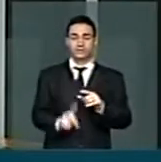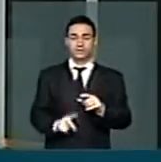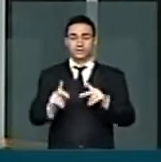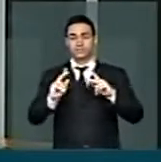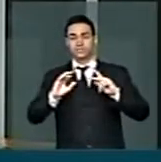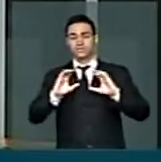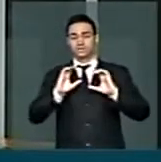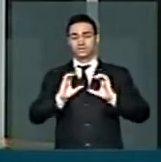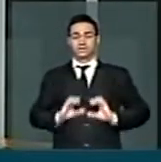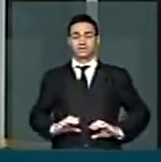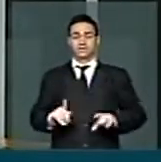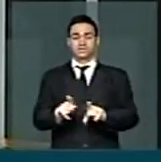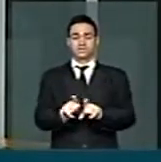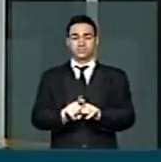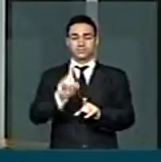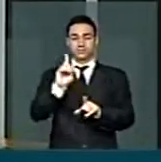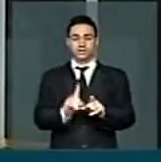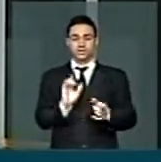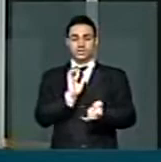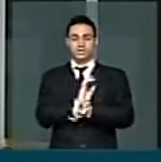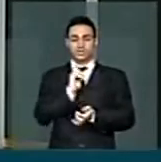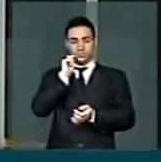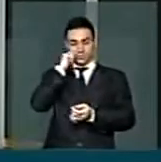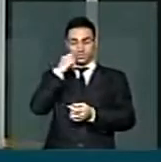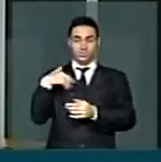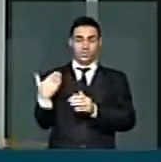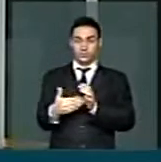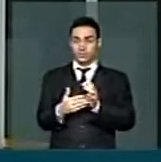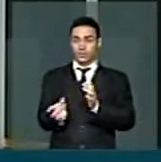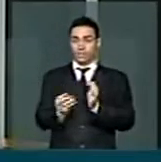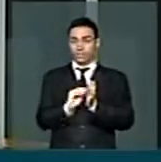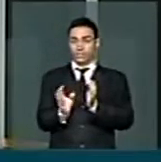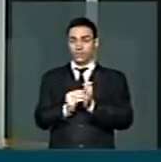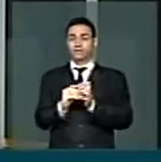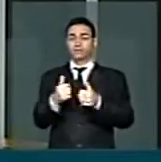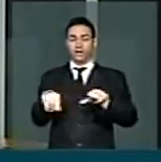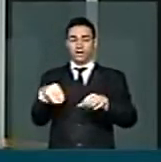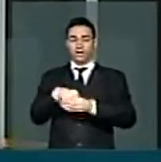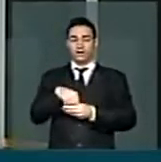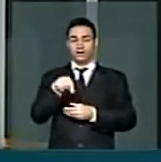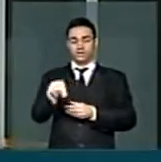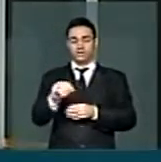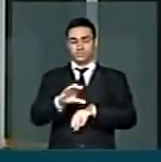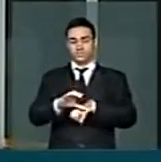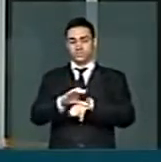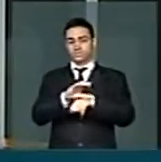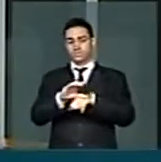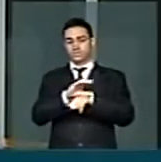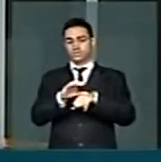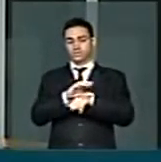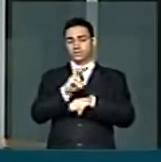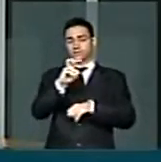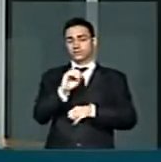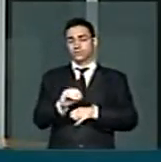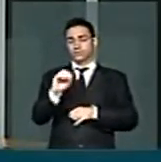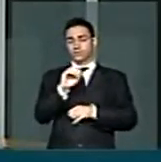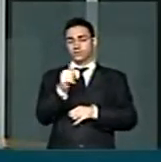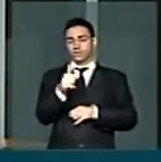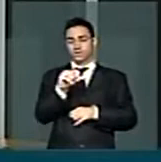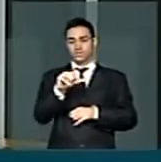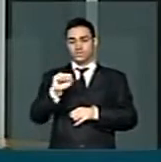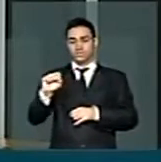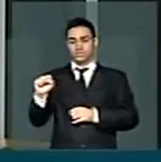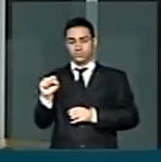inclusive aos direitos do negro, tudo isso consignado explicitamente na Carta de 5 de outubro de